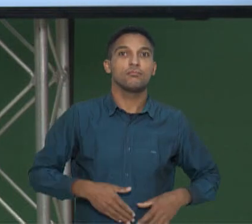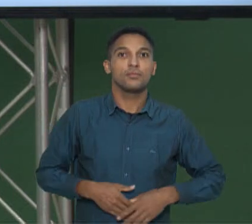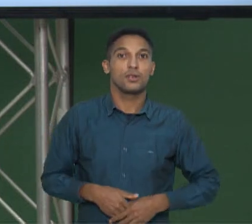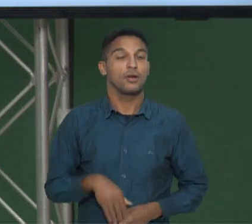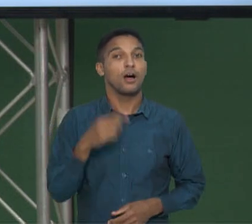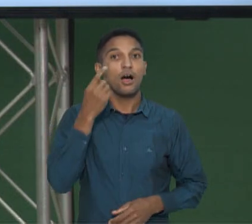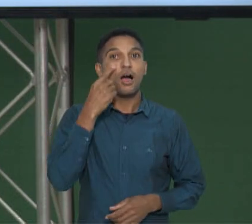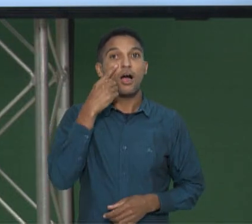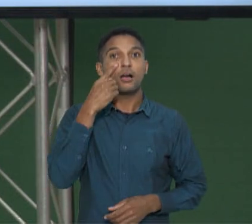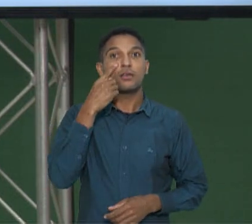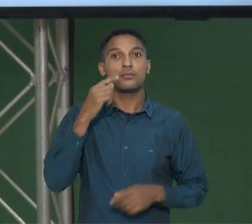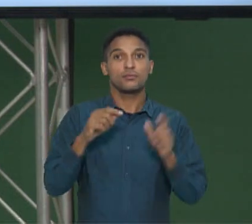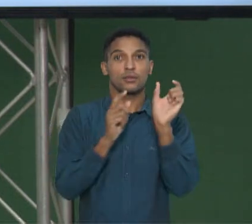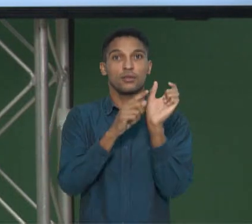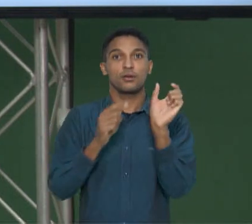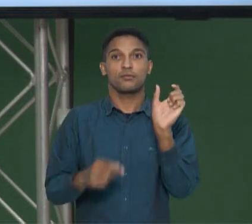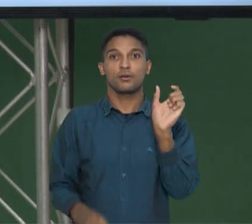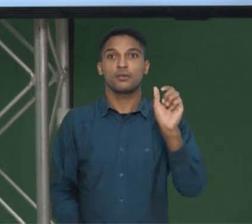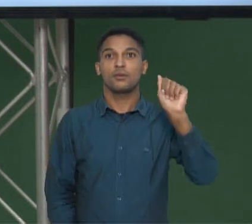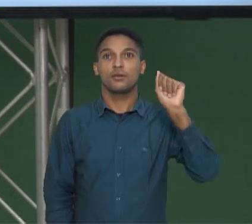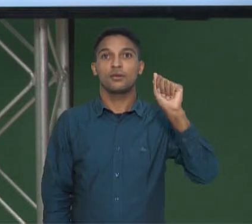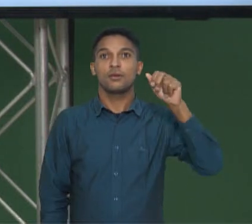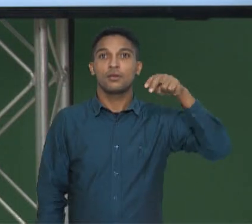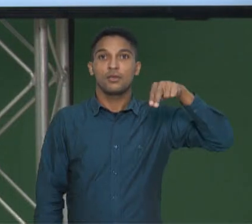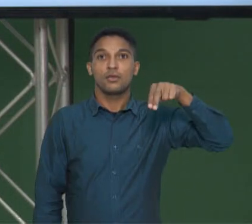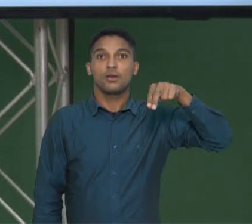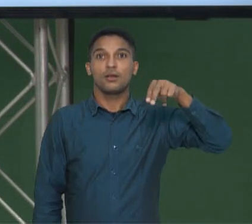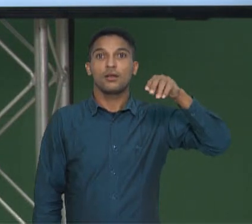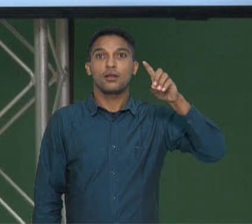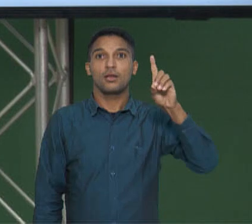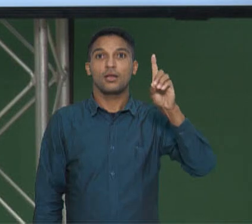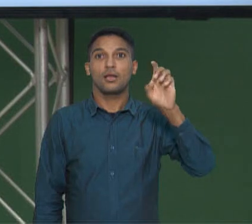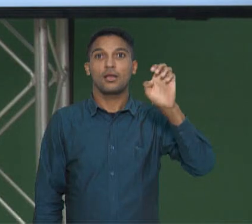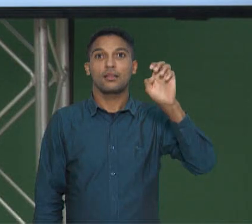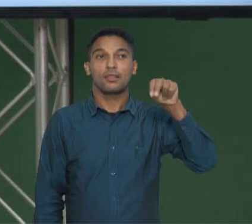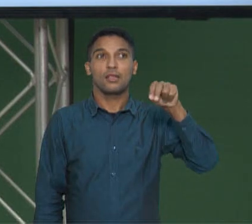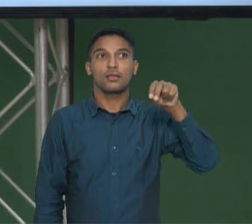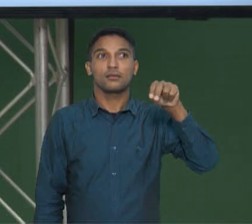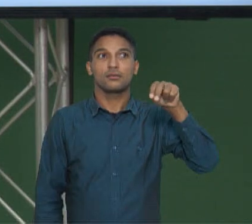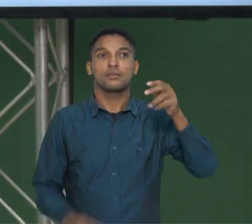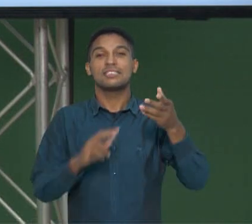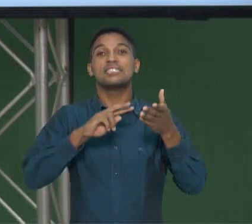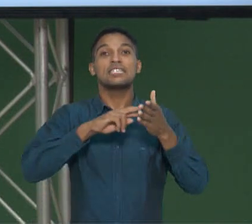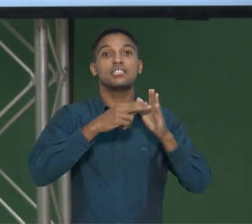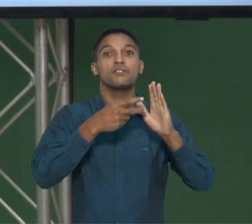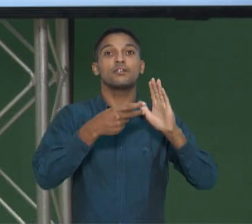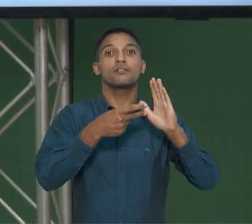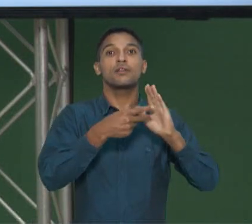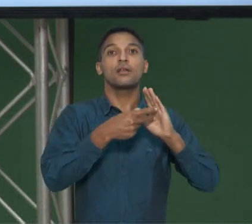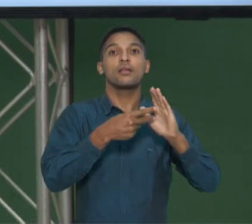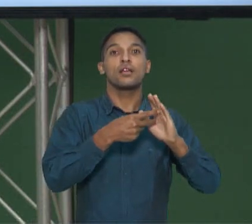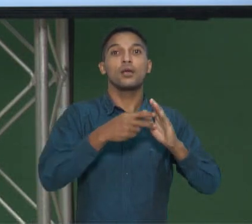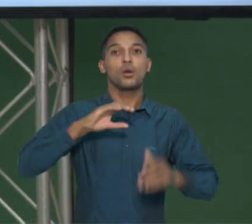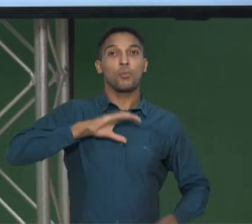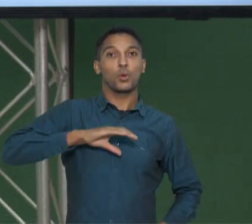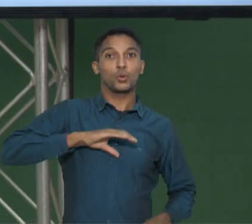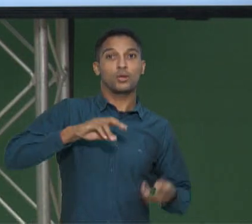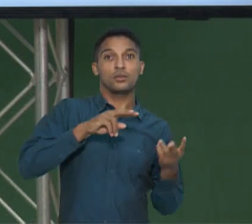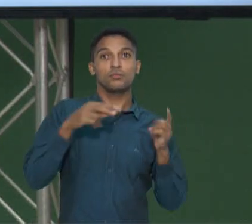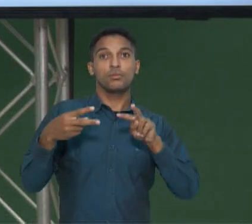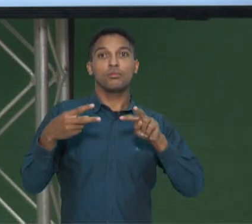termo, andén, que hace referência à plataforma em português, tá? Quando eu falo andén,